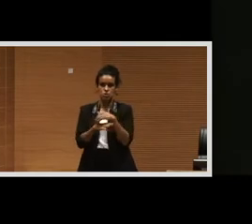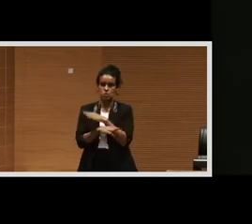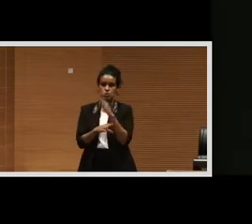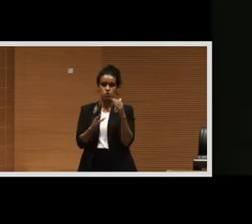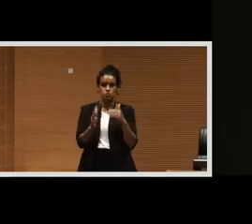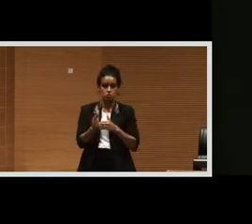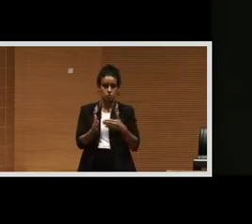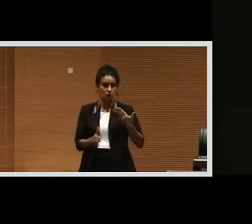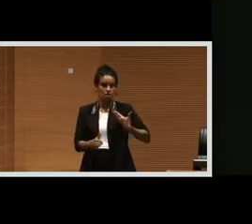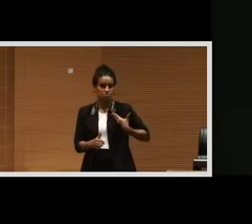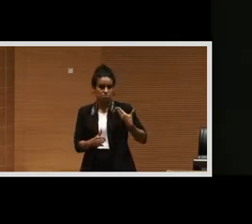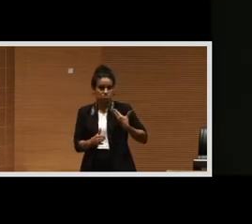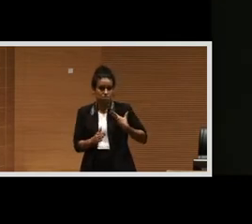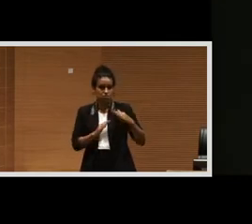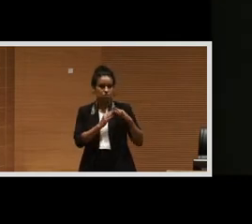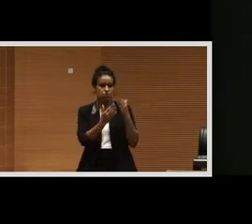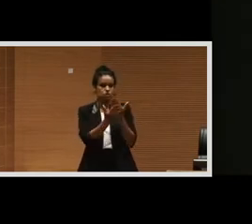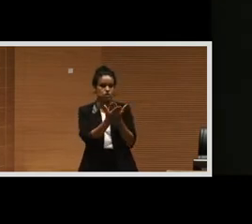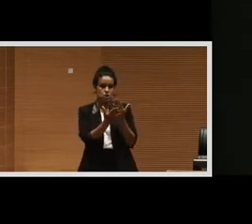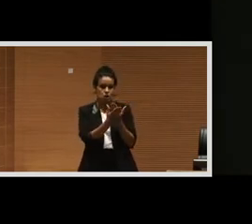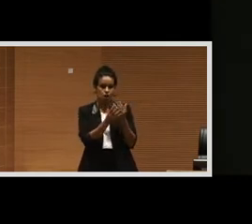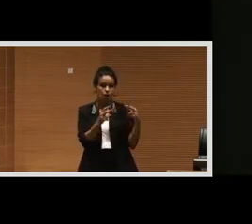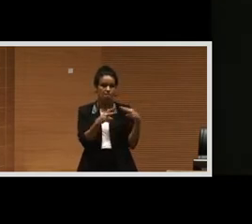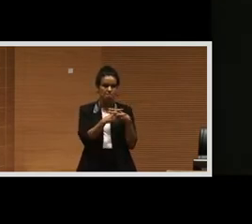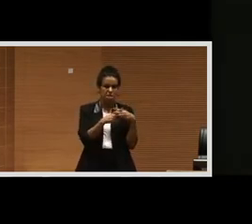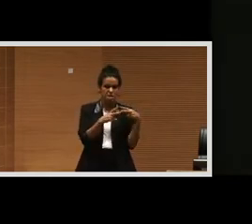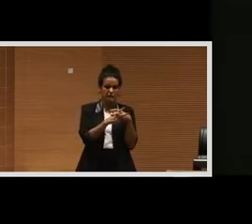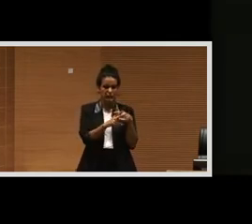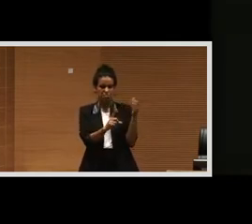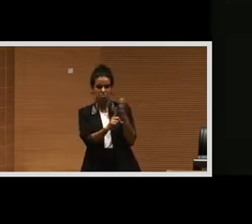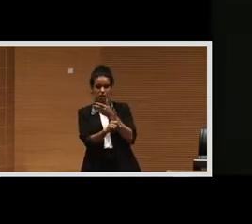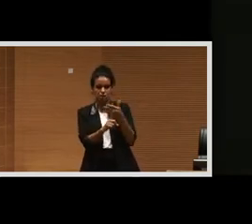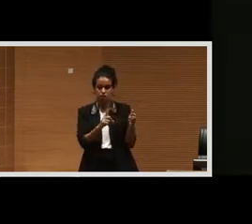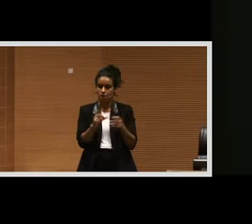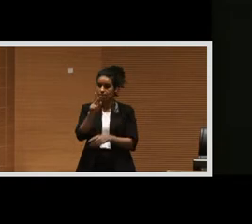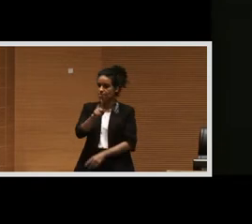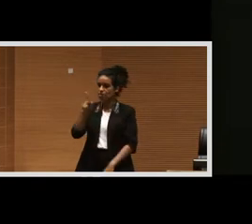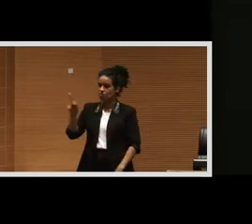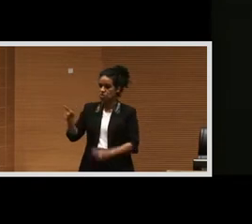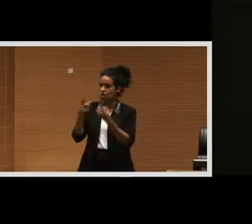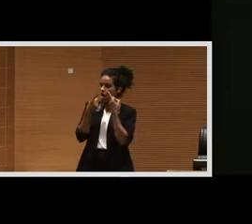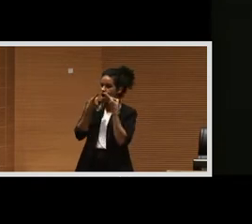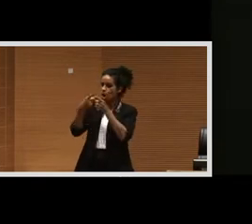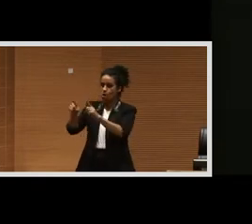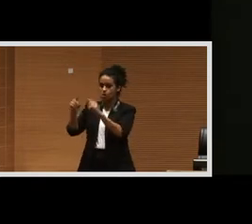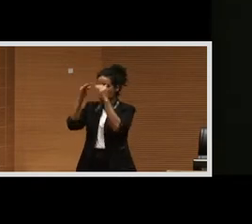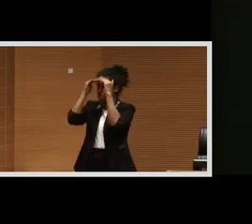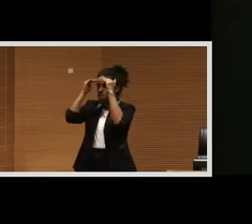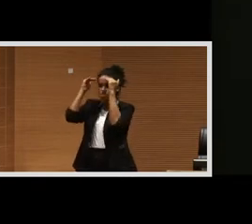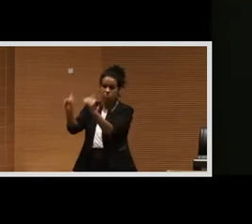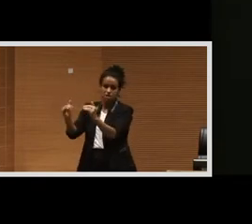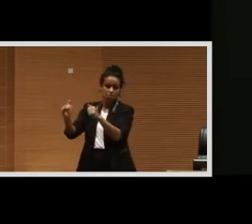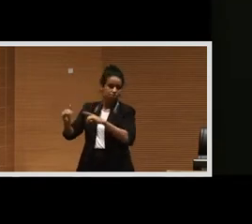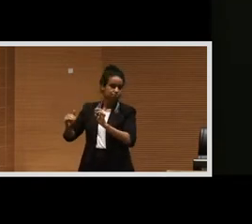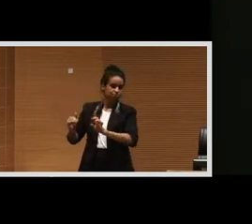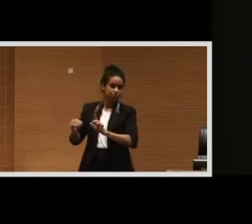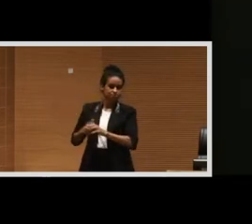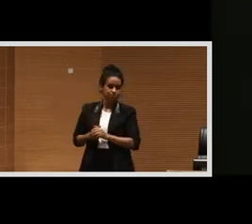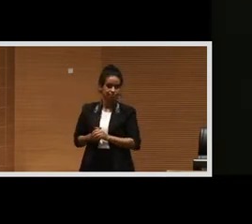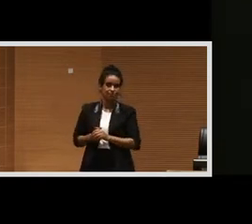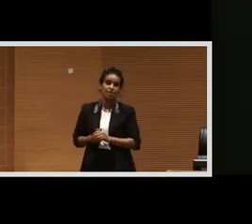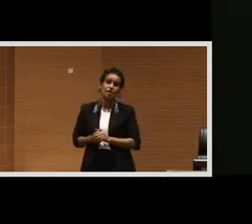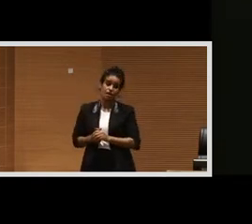nos colegas de escola, ela desafiava professores, ela não obedecia, e ela